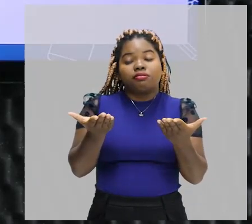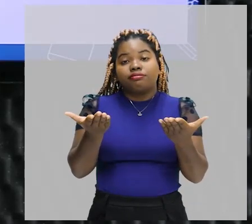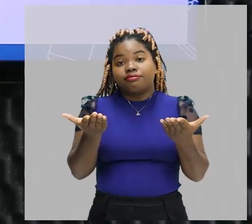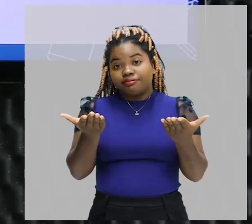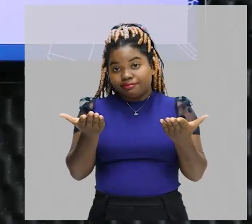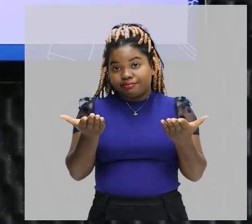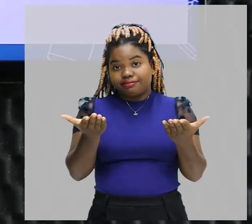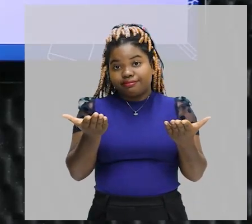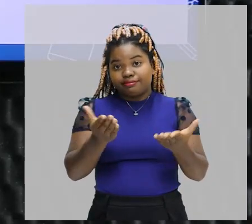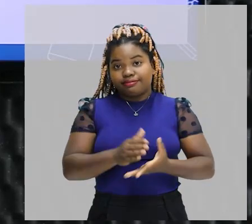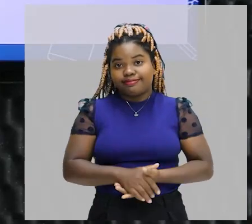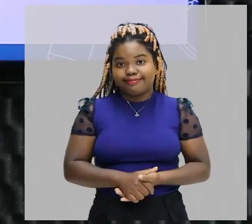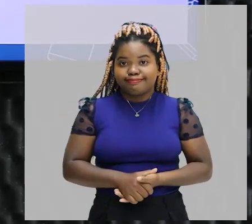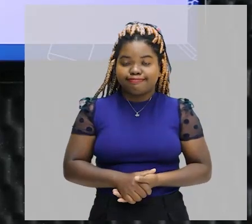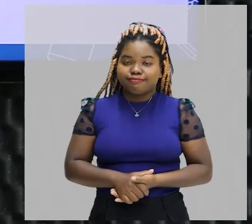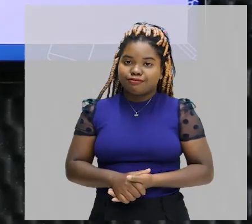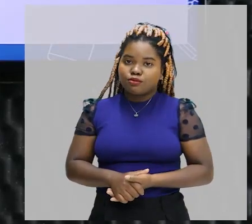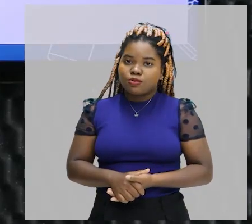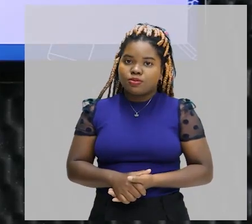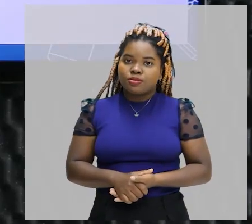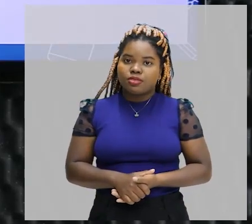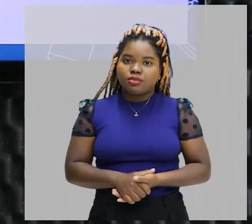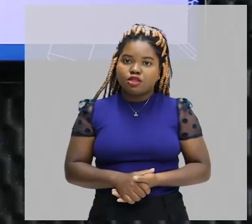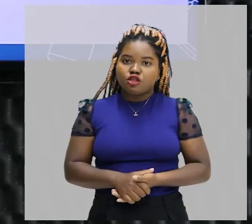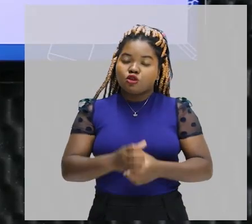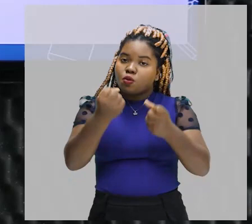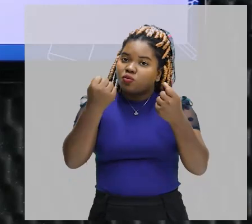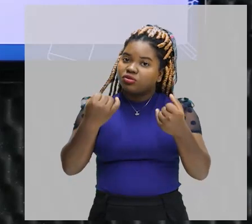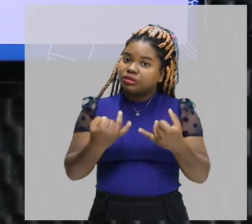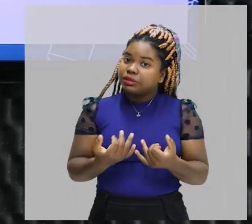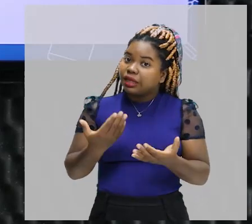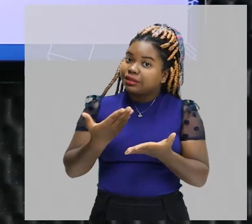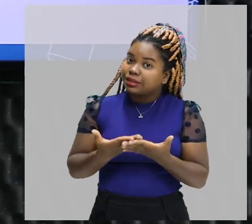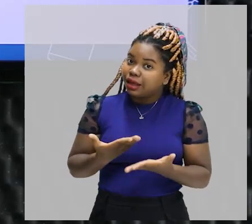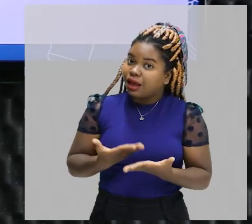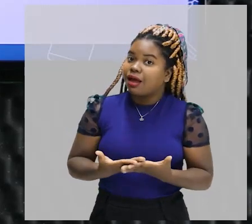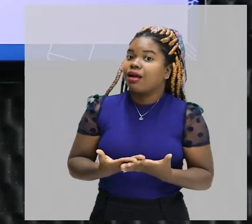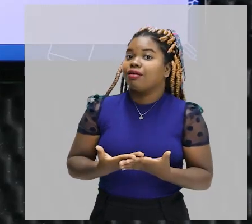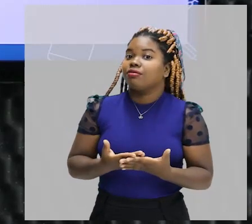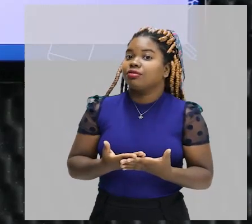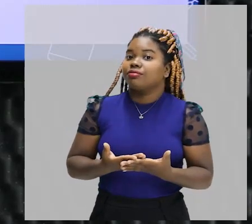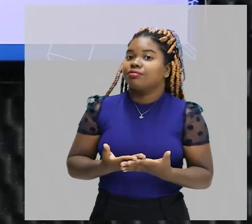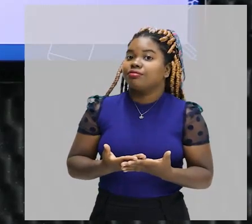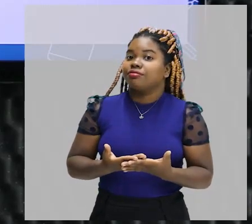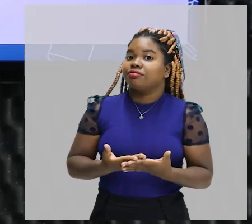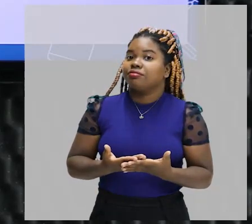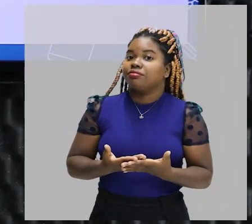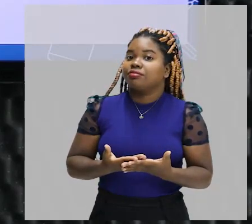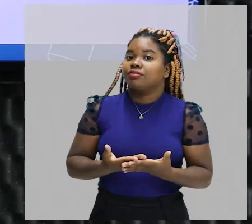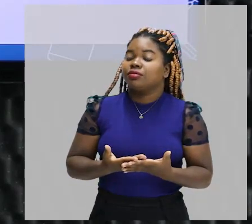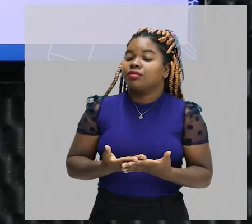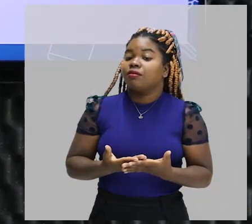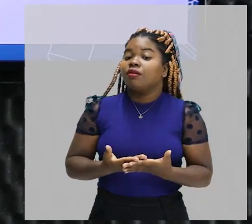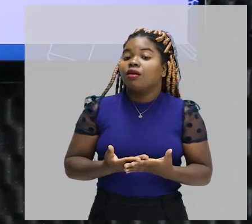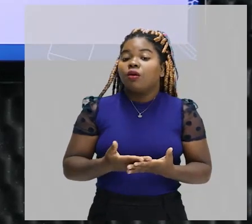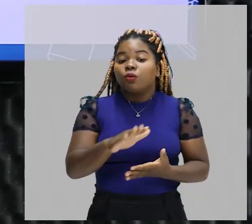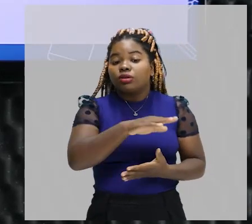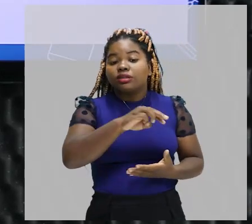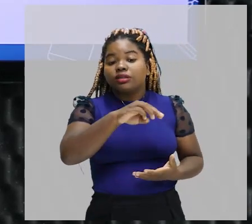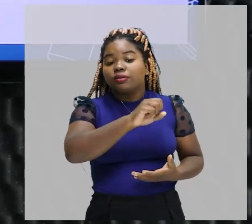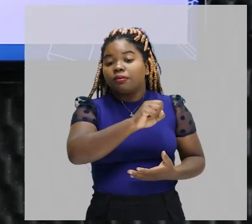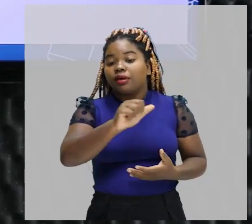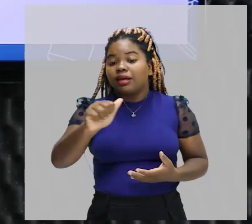superfície horizontal, certo? Isso foi explicado na aula. Quando este corpo está